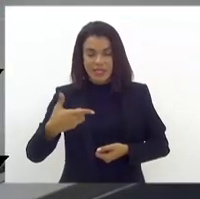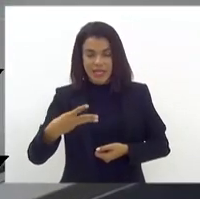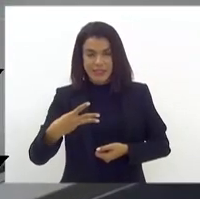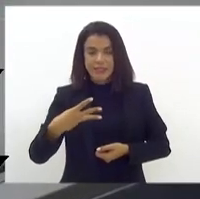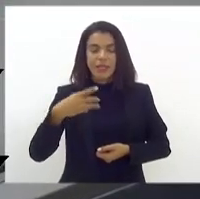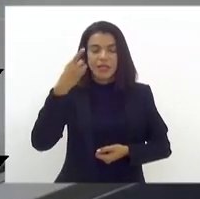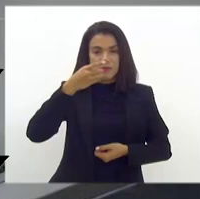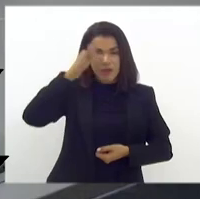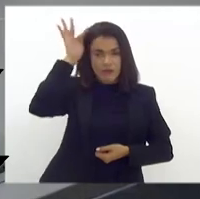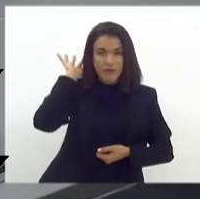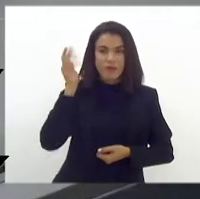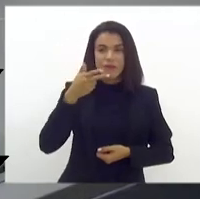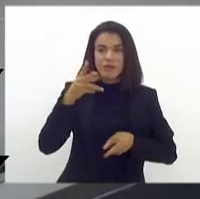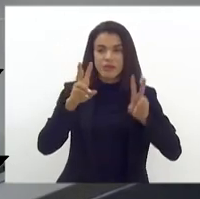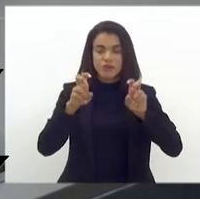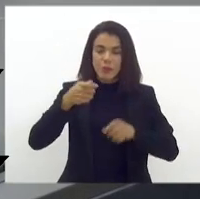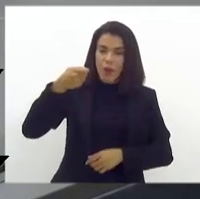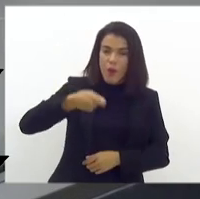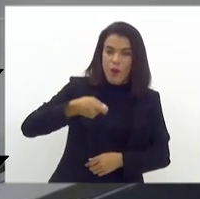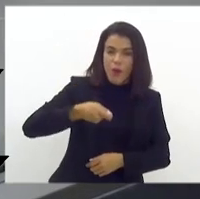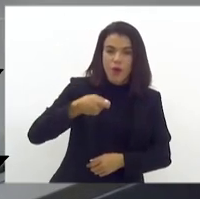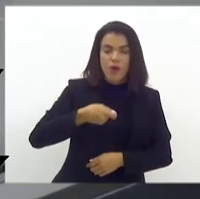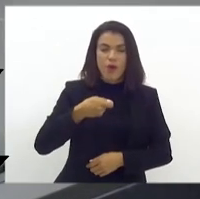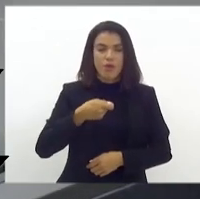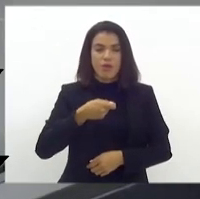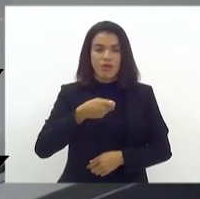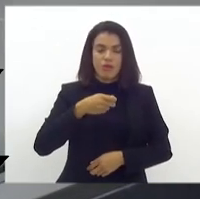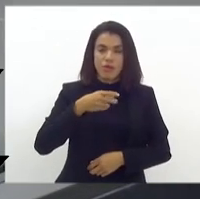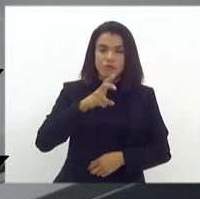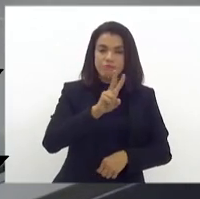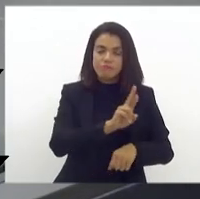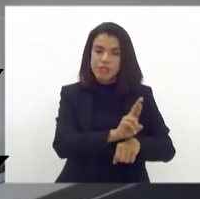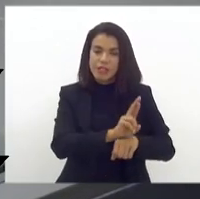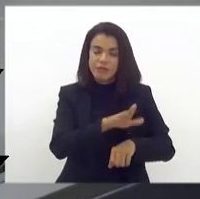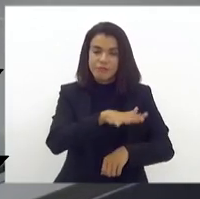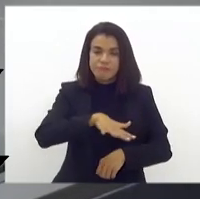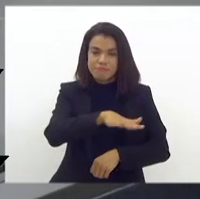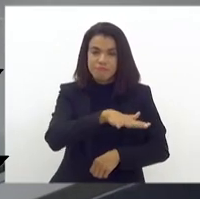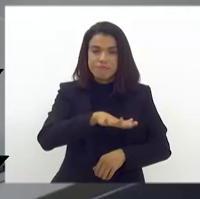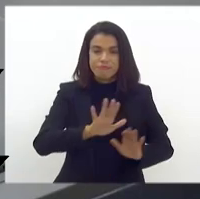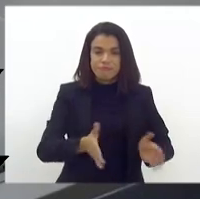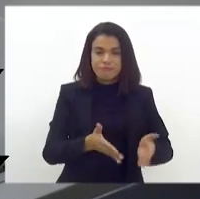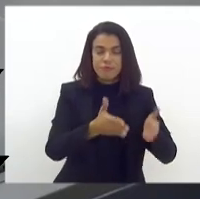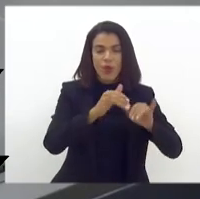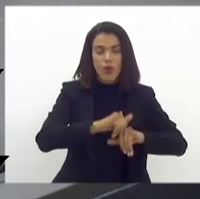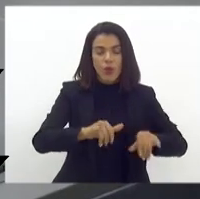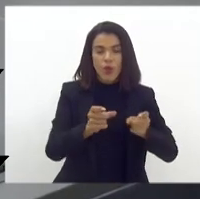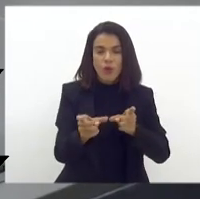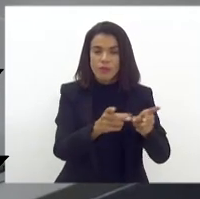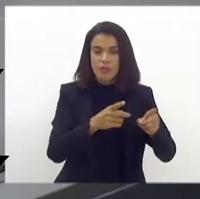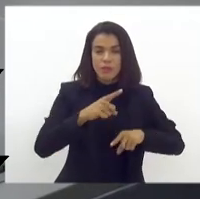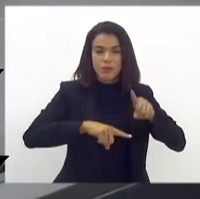Fred Pacheco, que dispõe sobre a obrigatoriedade de reserva de espaço para divulgação, promoção e ou comercialização de